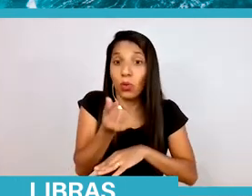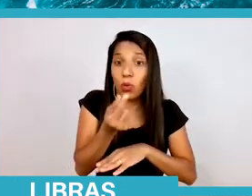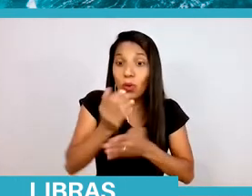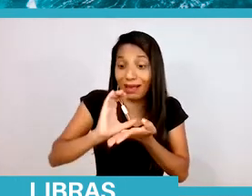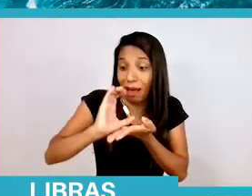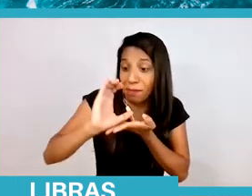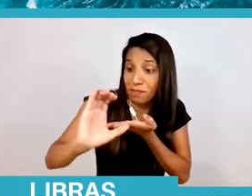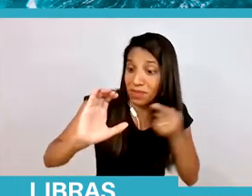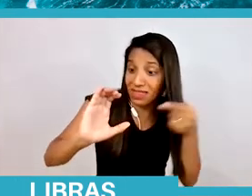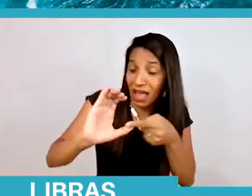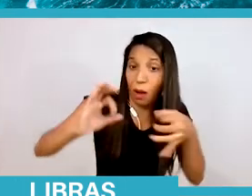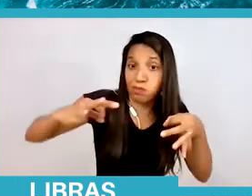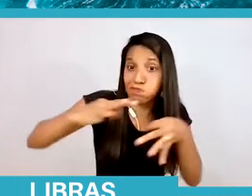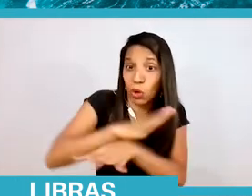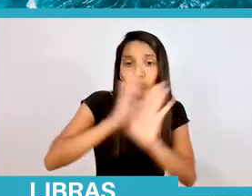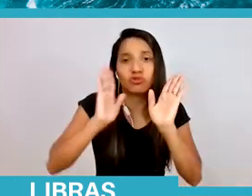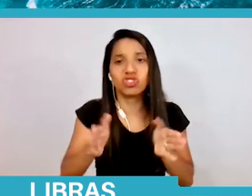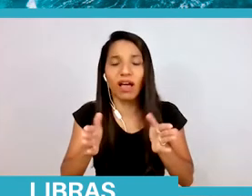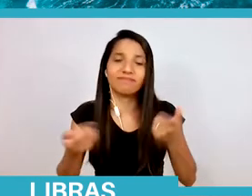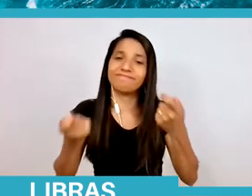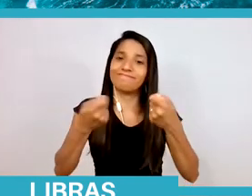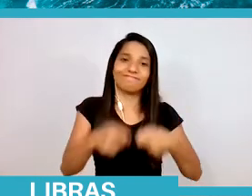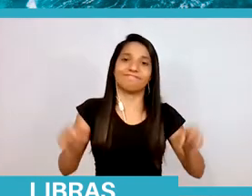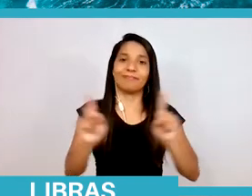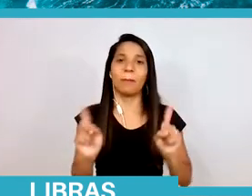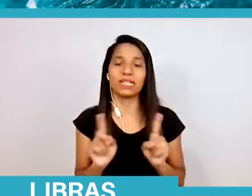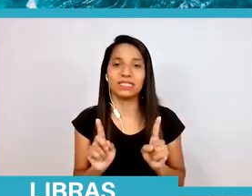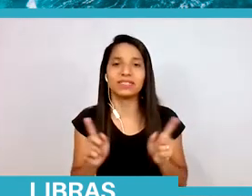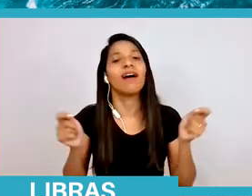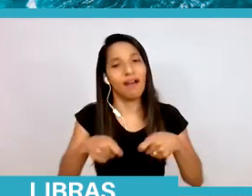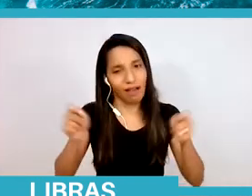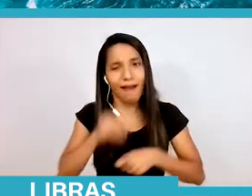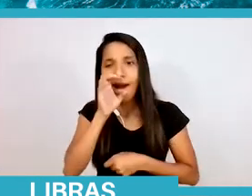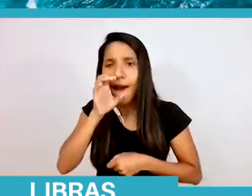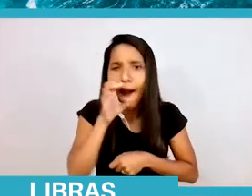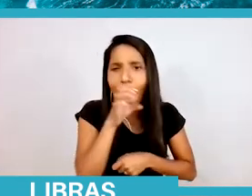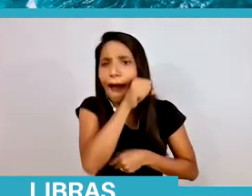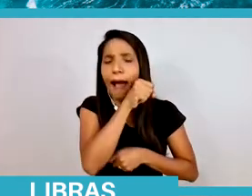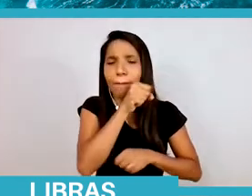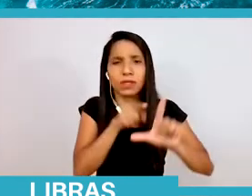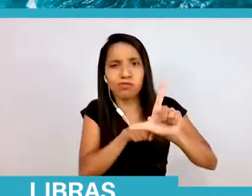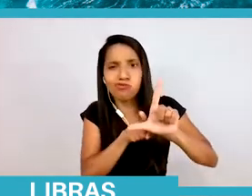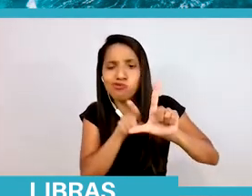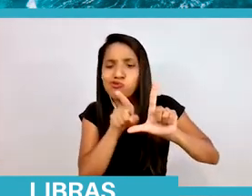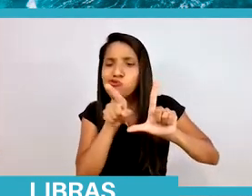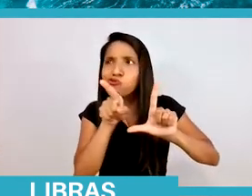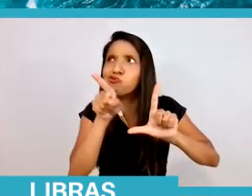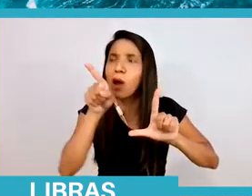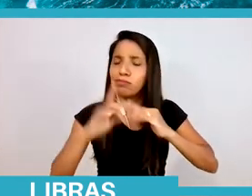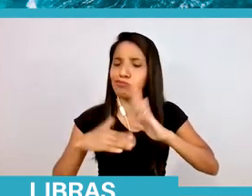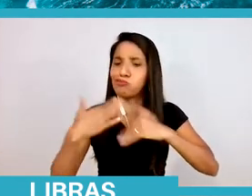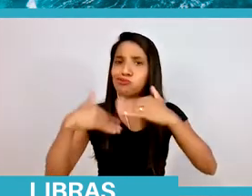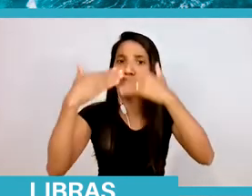permite hoje estar empreendendo de uma forma bem rápida e bem, de uma maneira bem a testar soluções antes